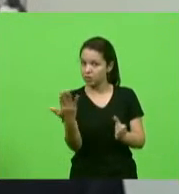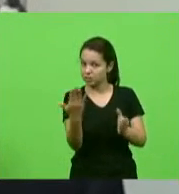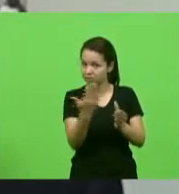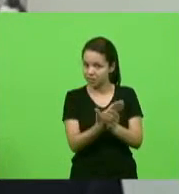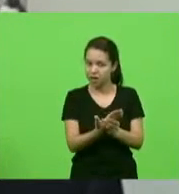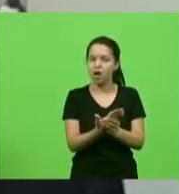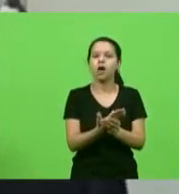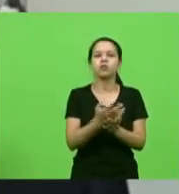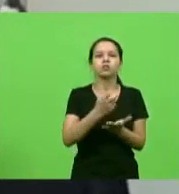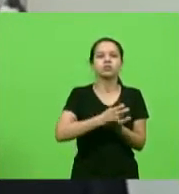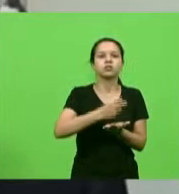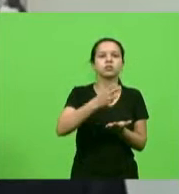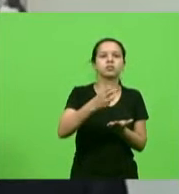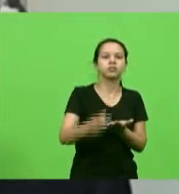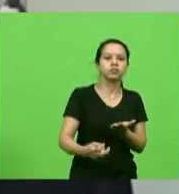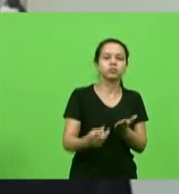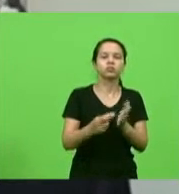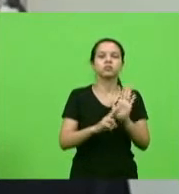referente à representação